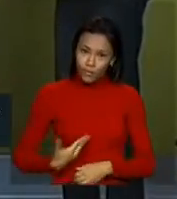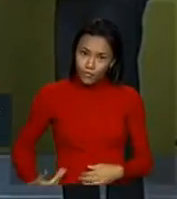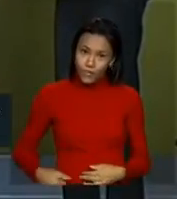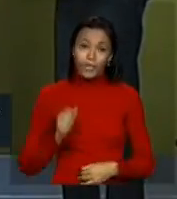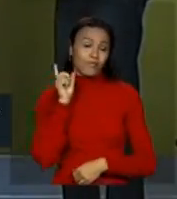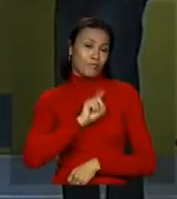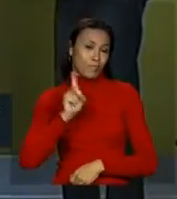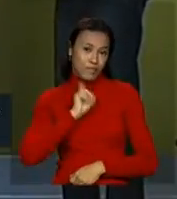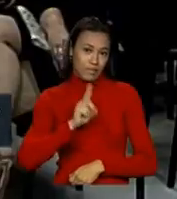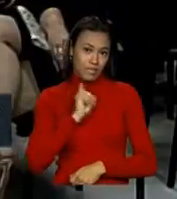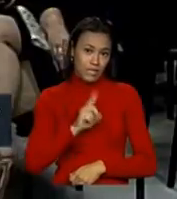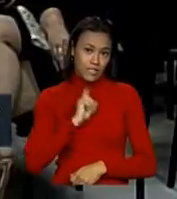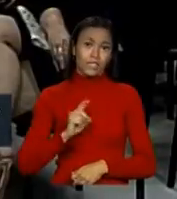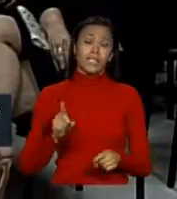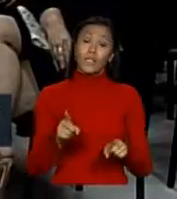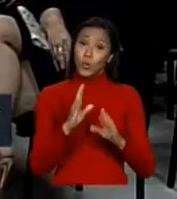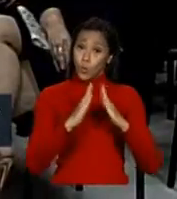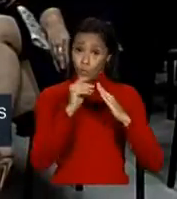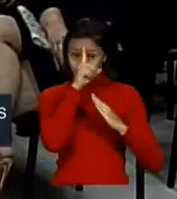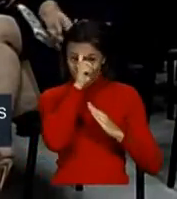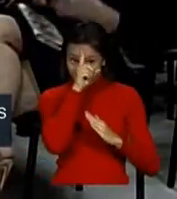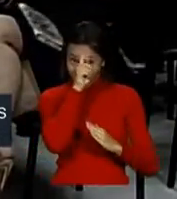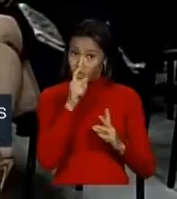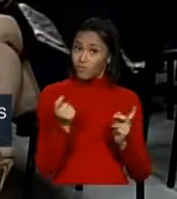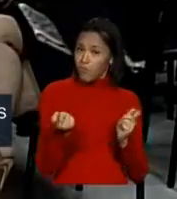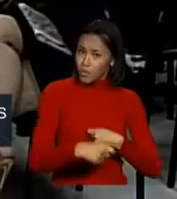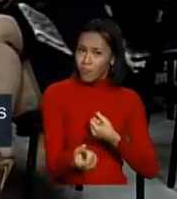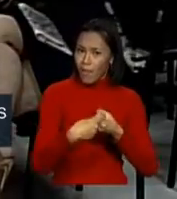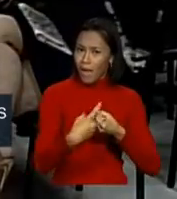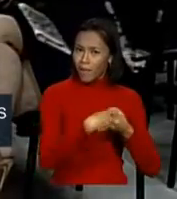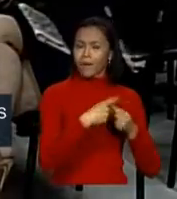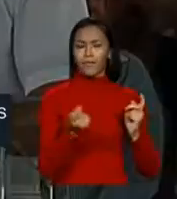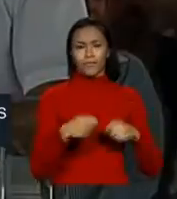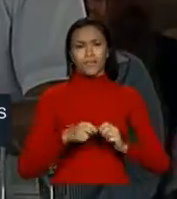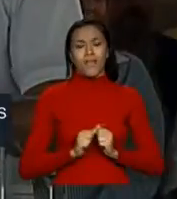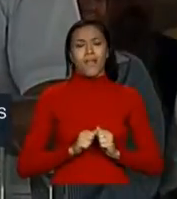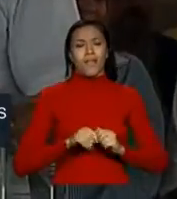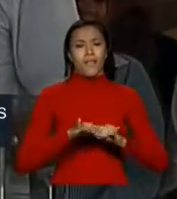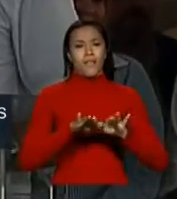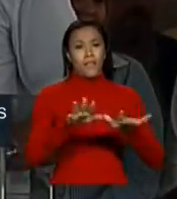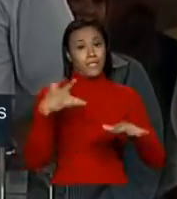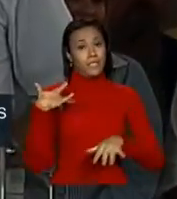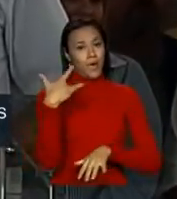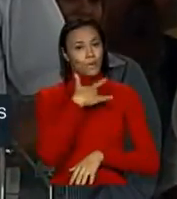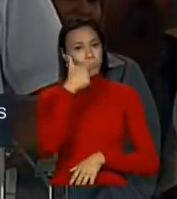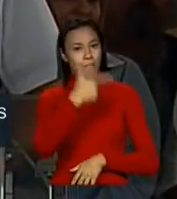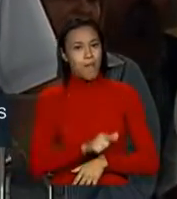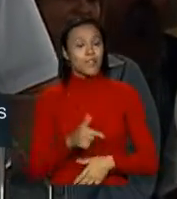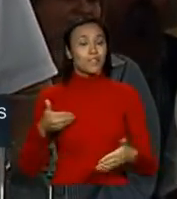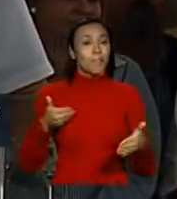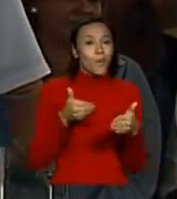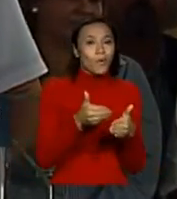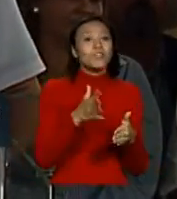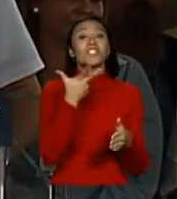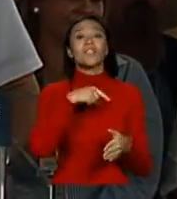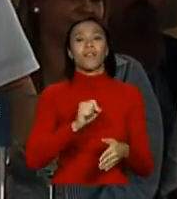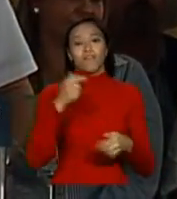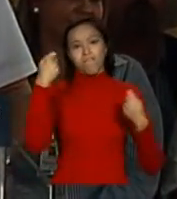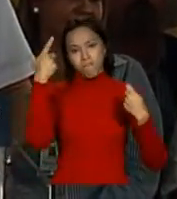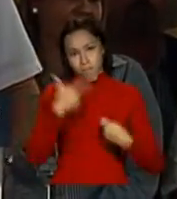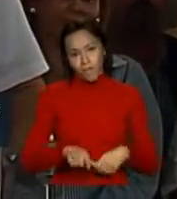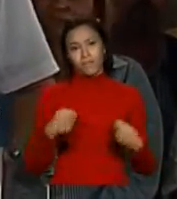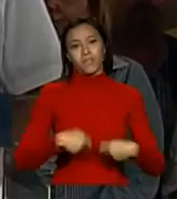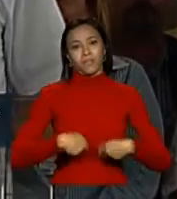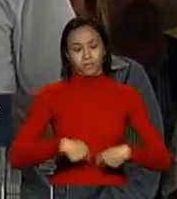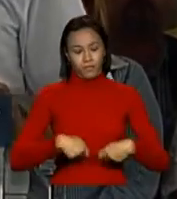de Minas Gerais com os hospitais para que a gente possa levar Saúde Mais Perto de quem mais precisa eu